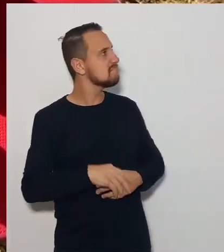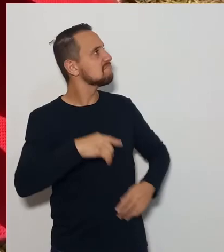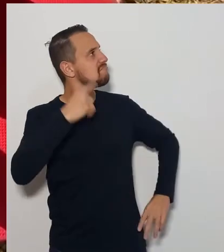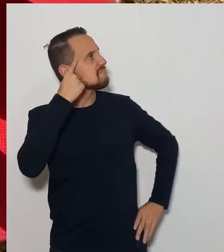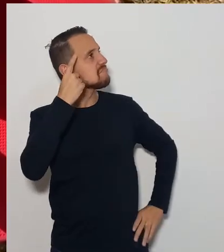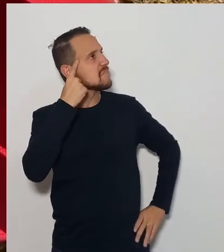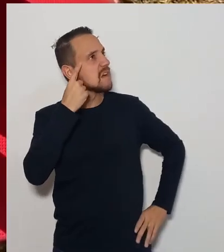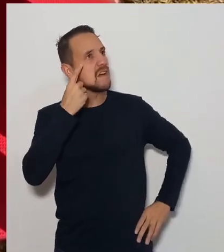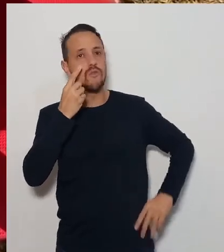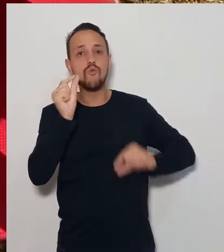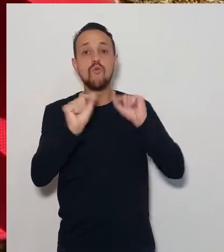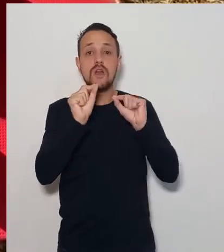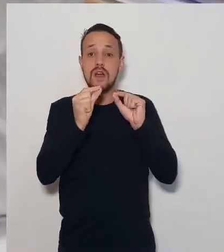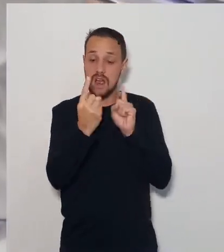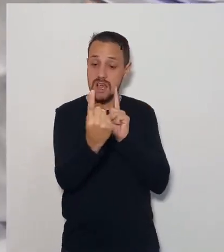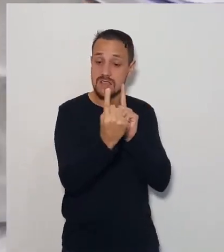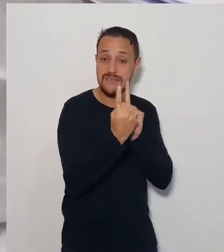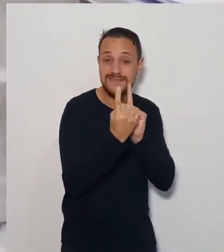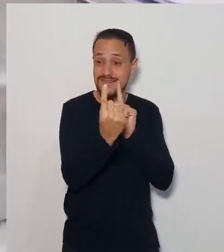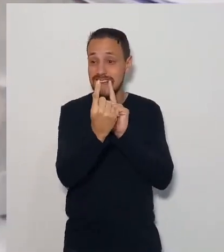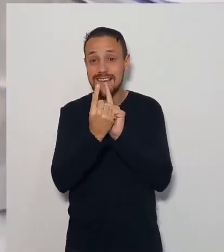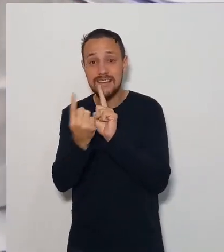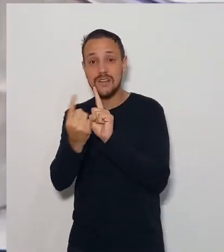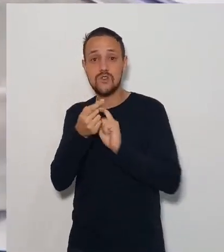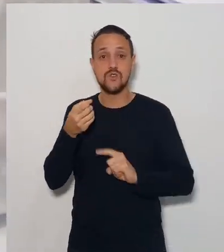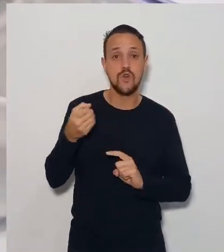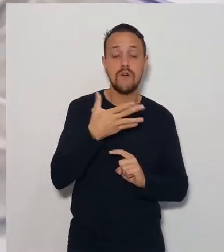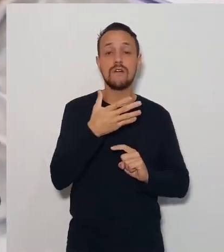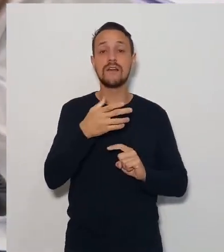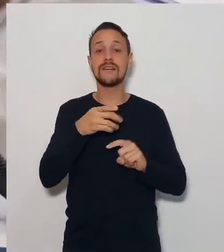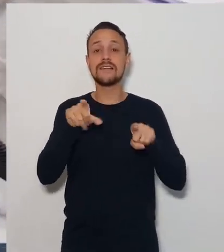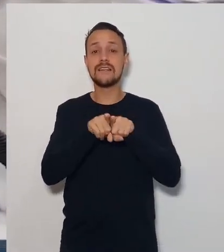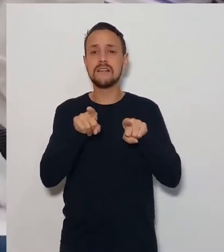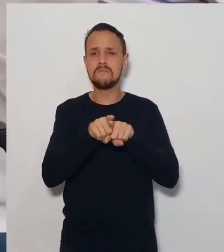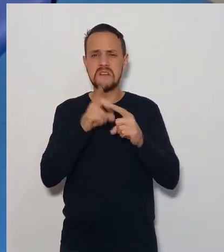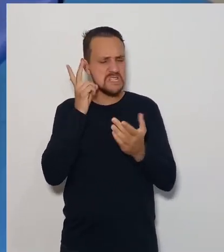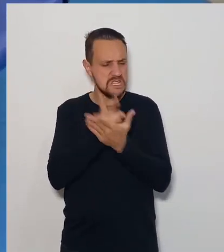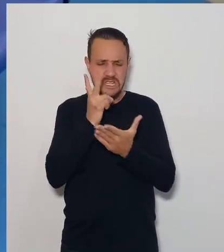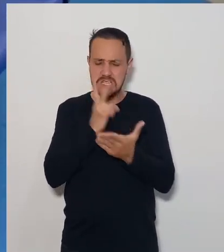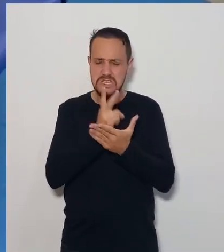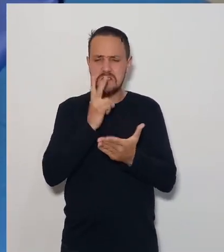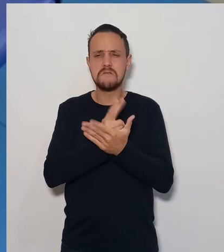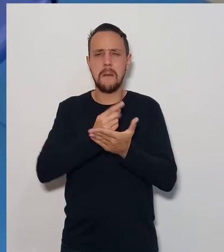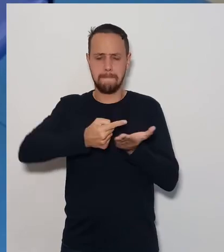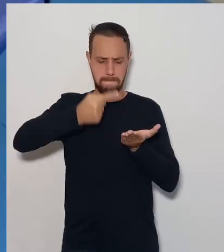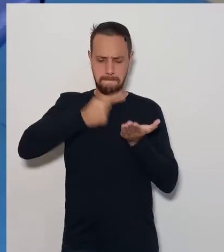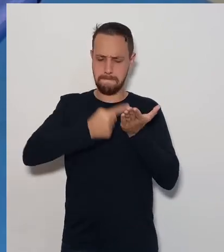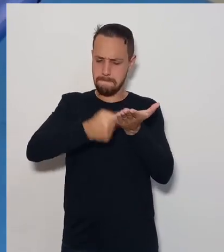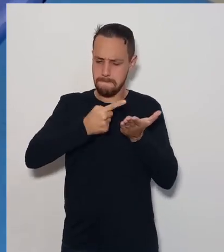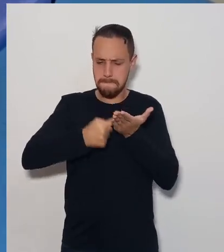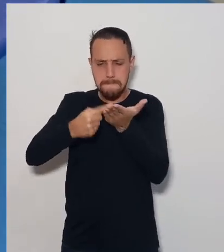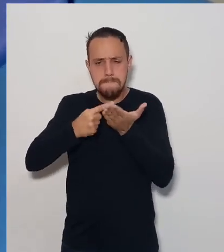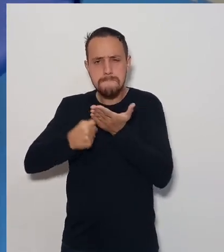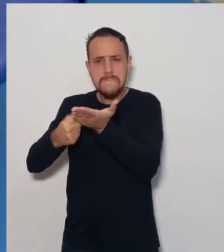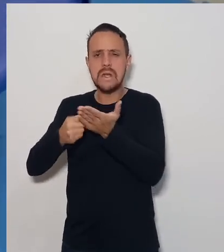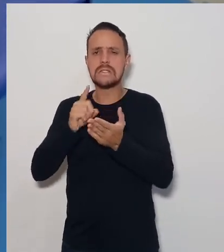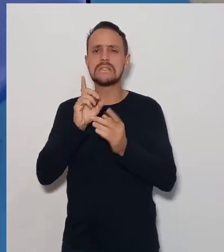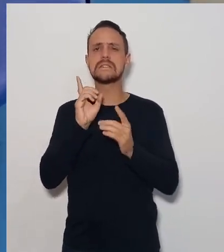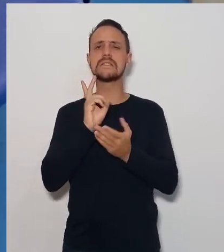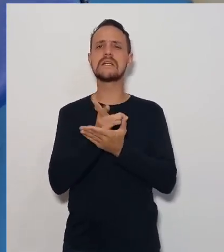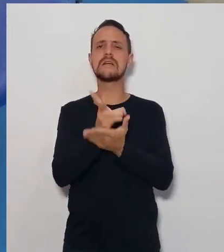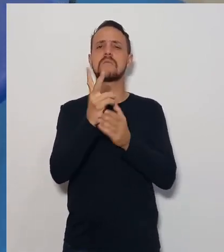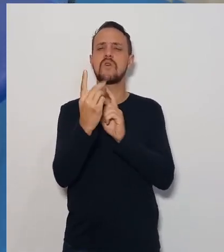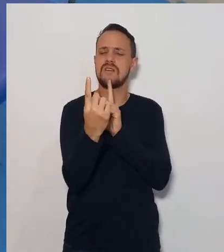uma ajustada nos atendimentos, reinventou seu modo de ser, sempre com compromisso com os atendidos, com